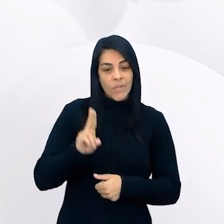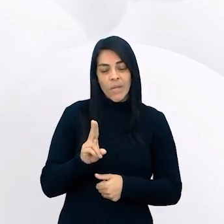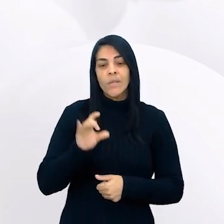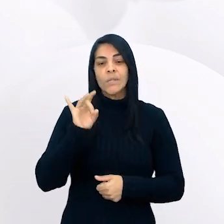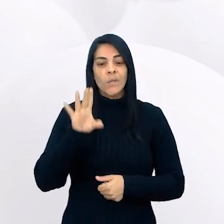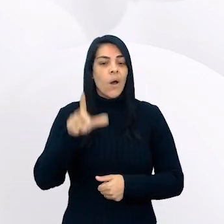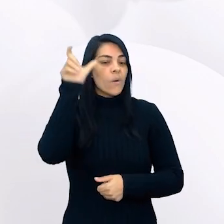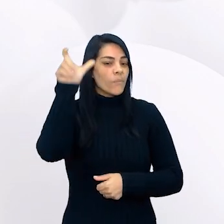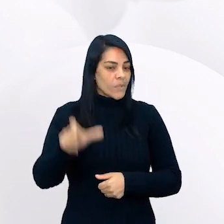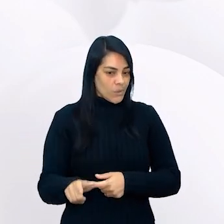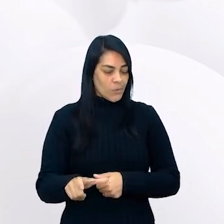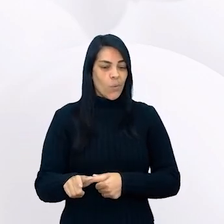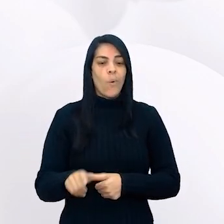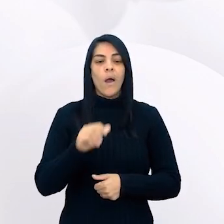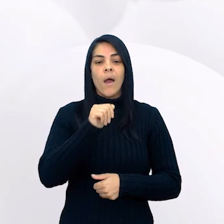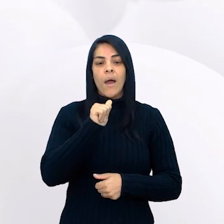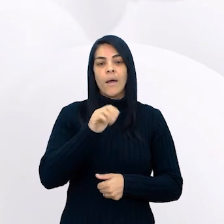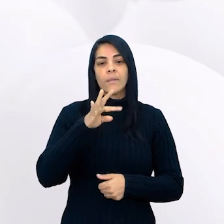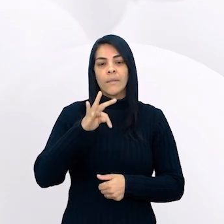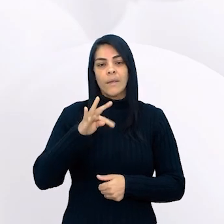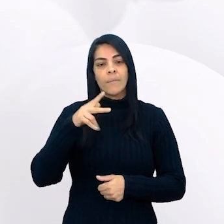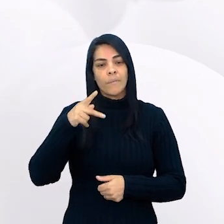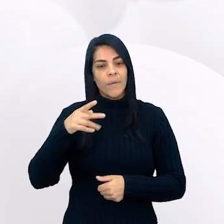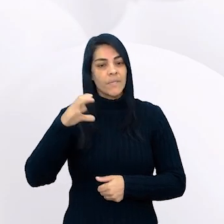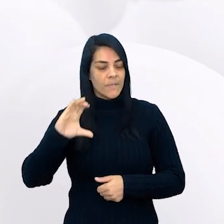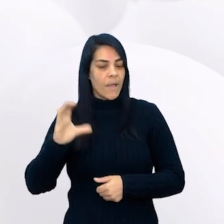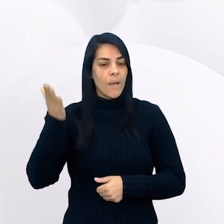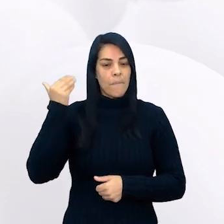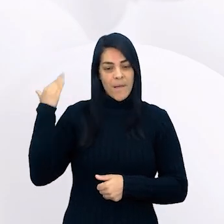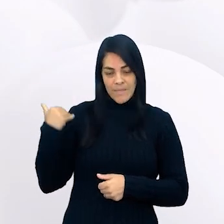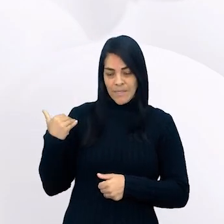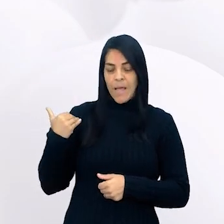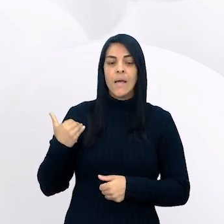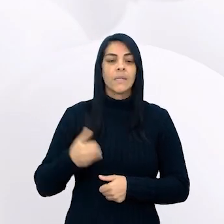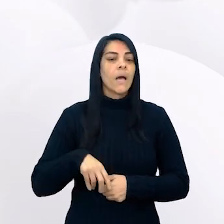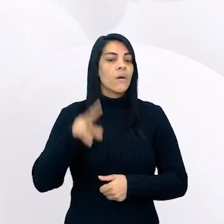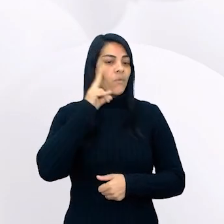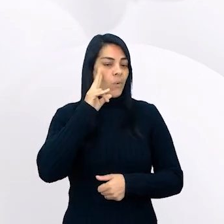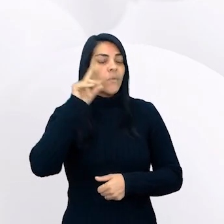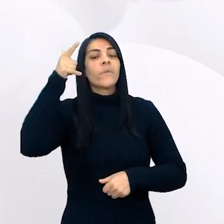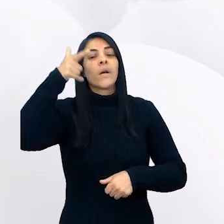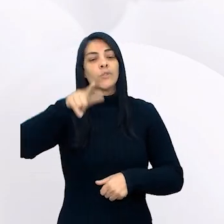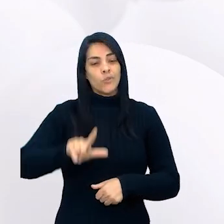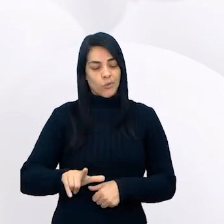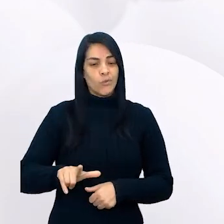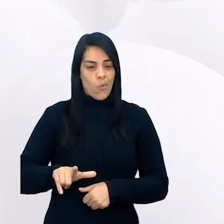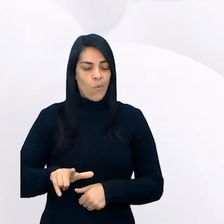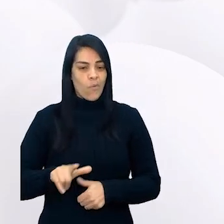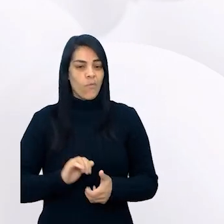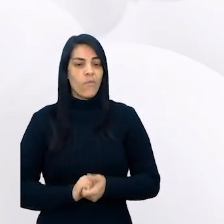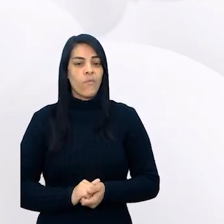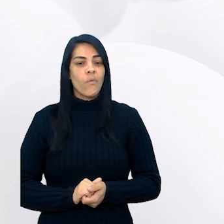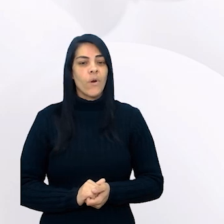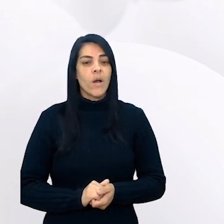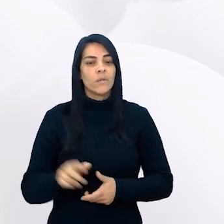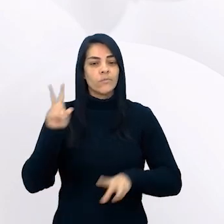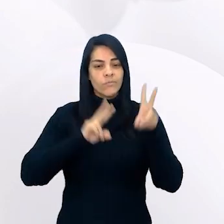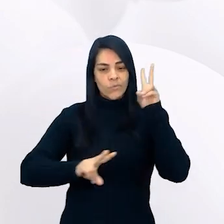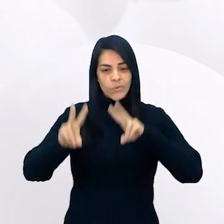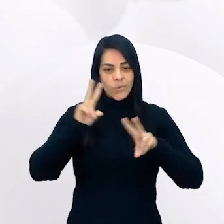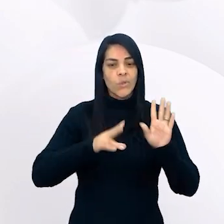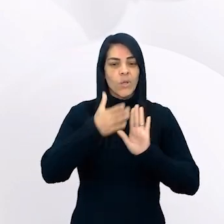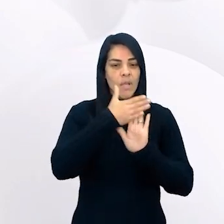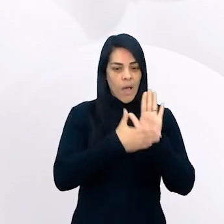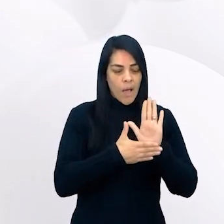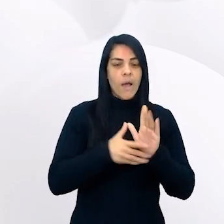quem não estava na TPC passada e quem... Só para relembrar sempre, sim, é importante. A identidade visual do material, então ele